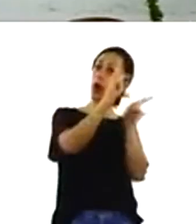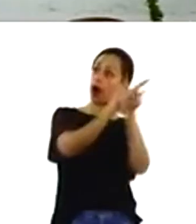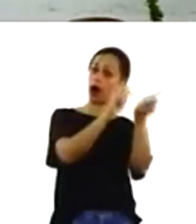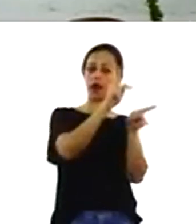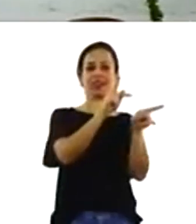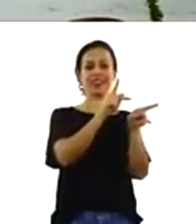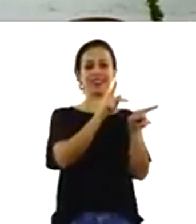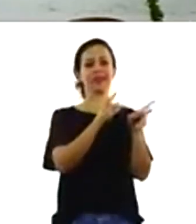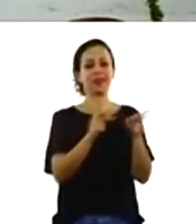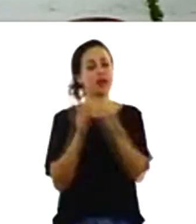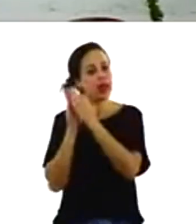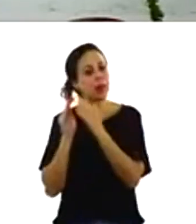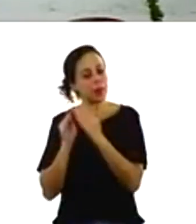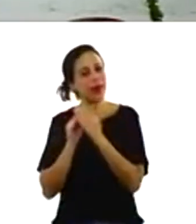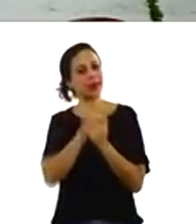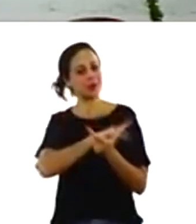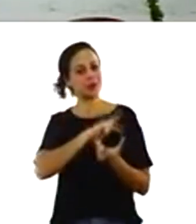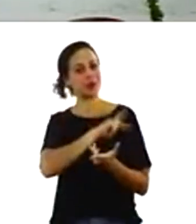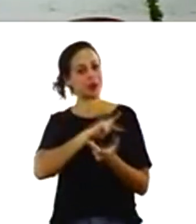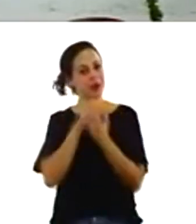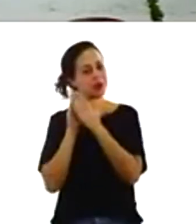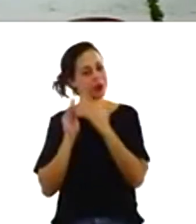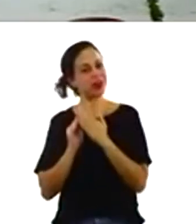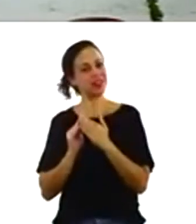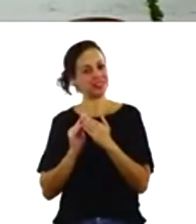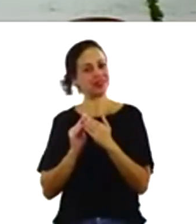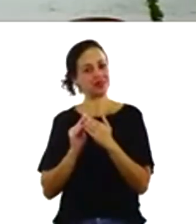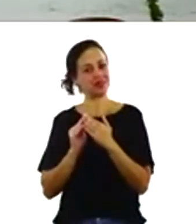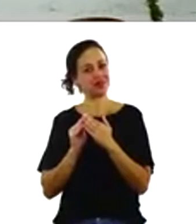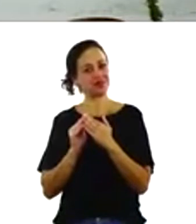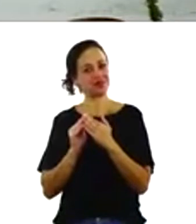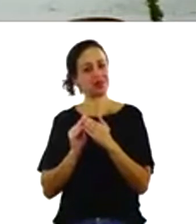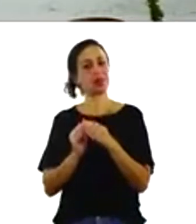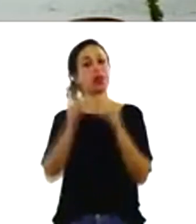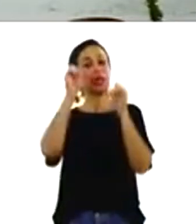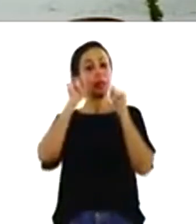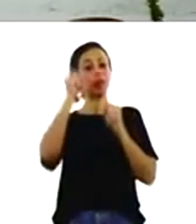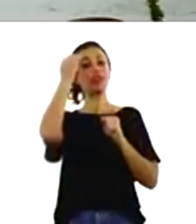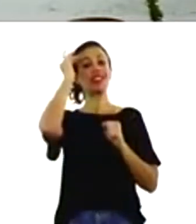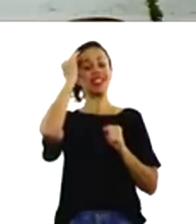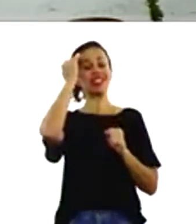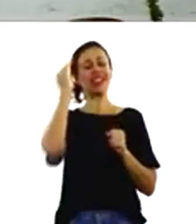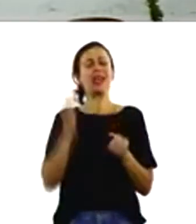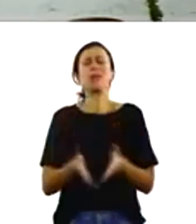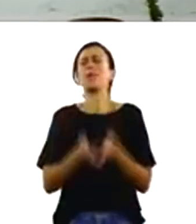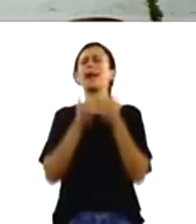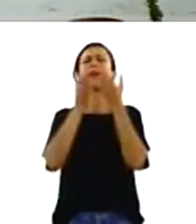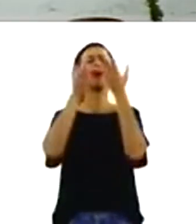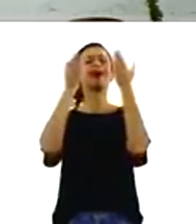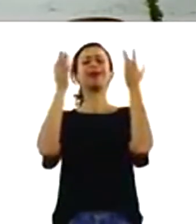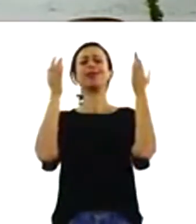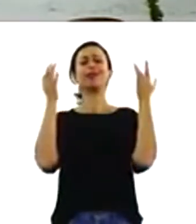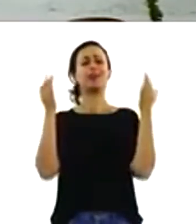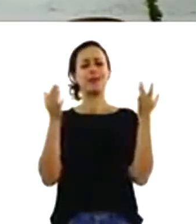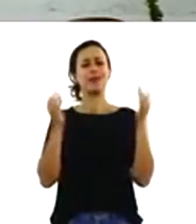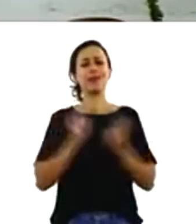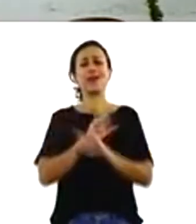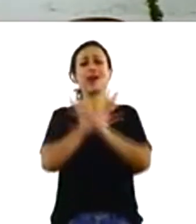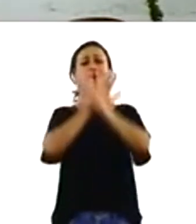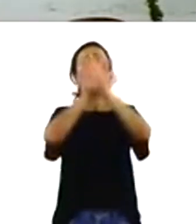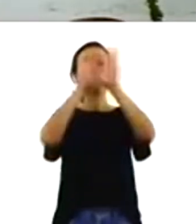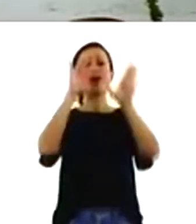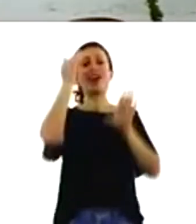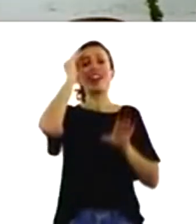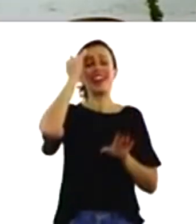chamamento, e qual é a riqueza da glória da sua herança nos santos. Então diz